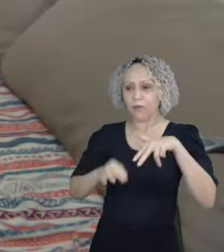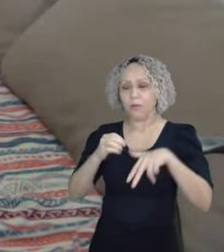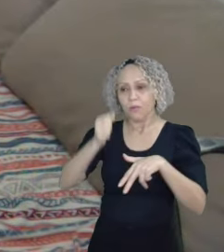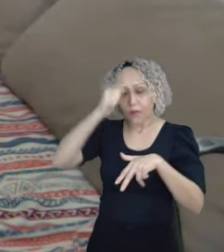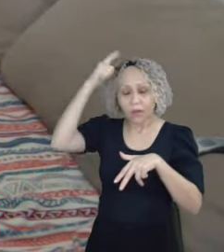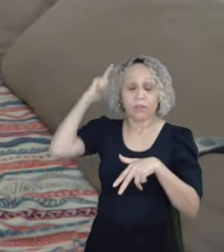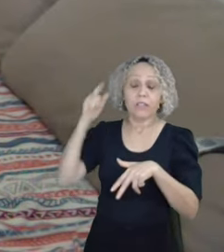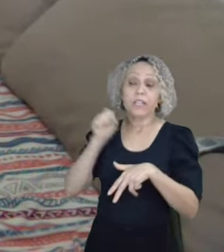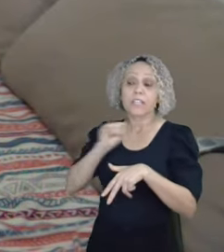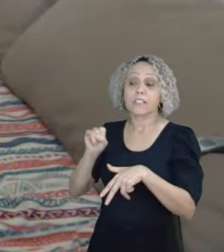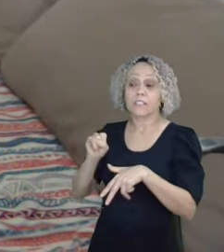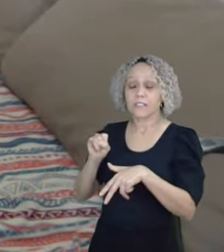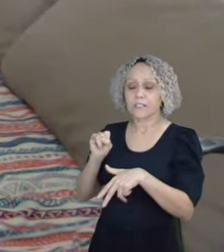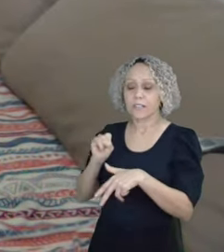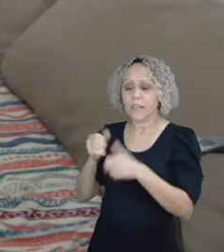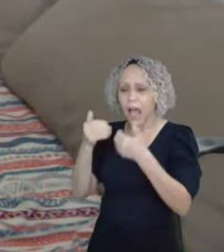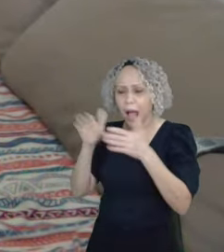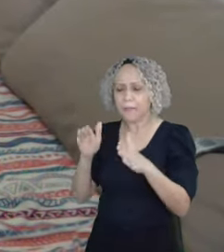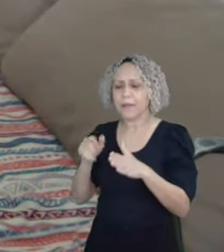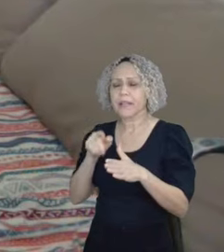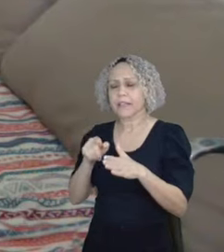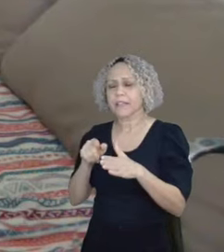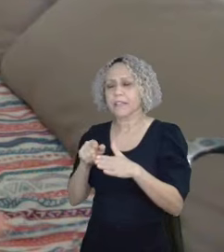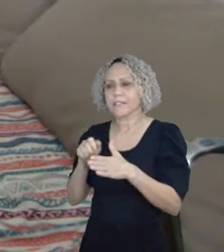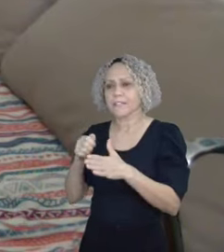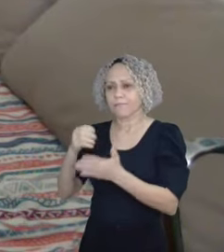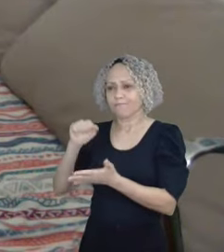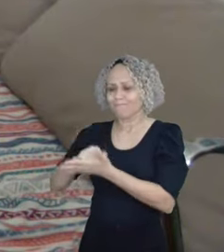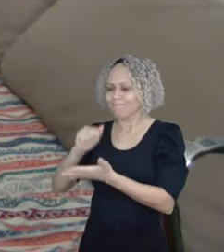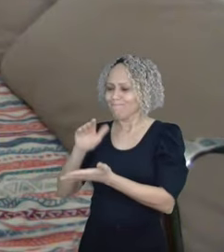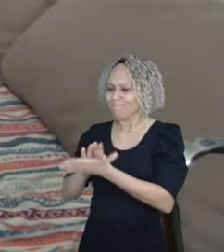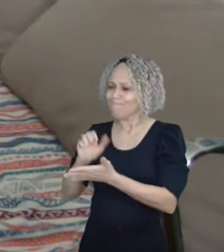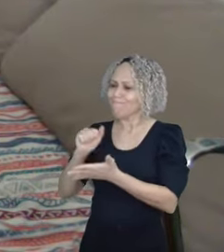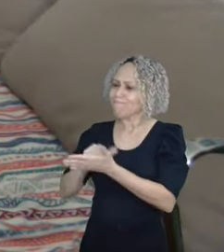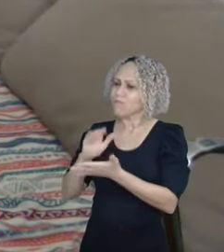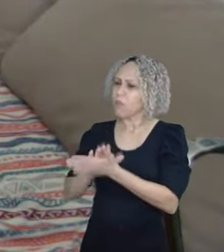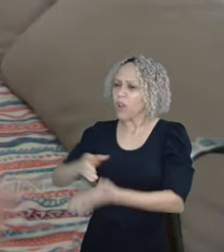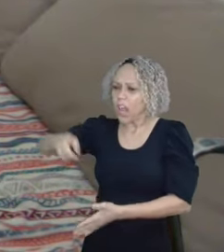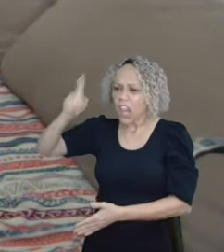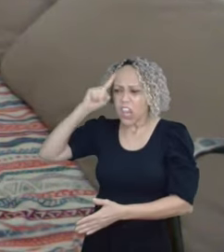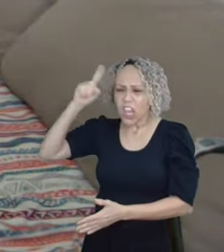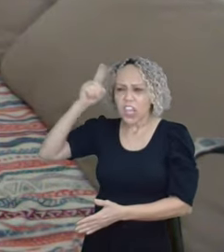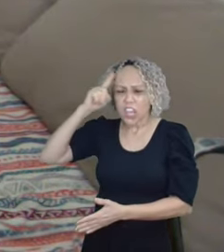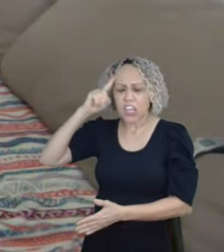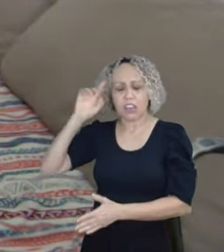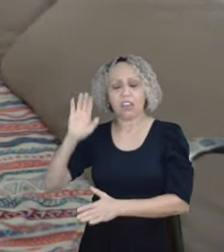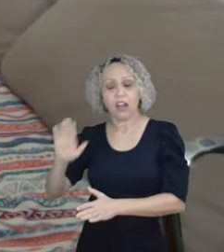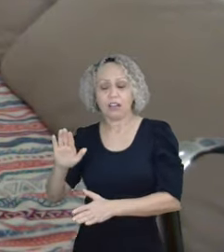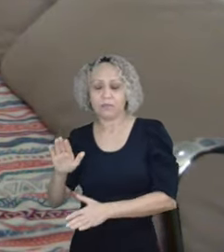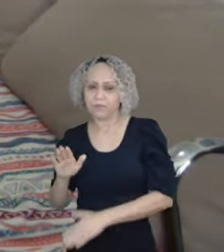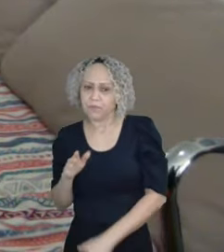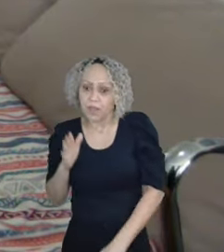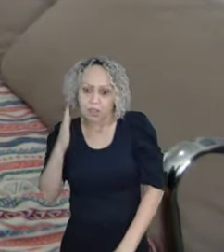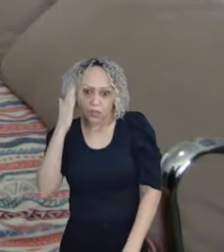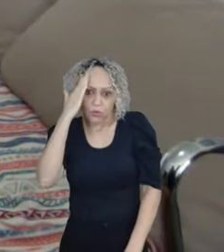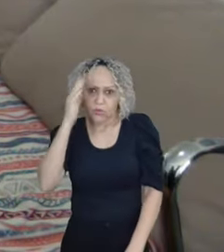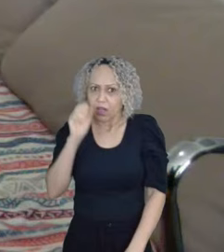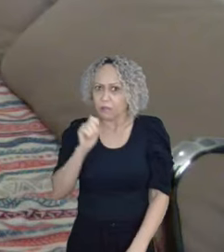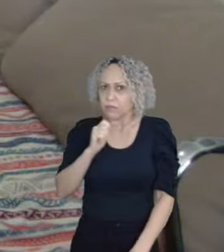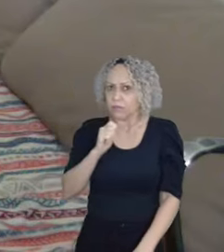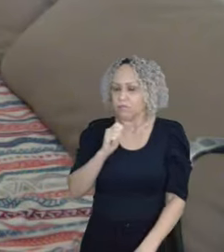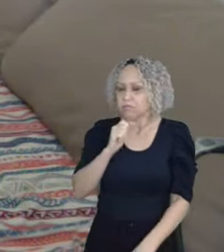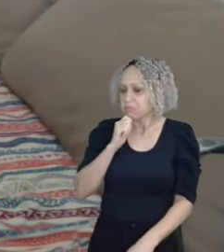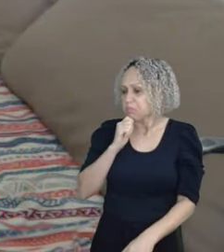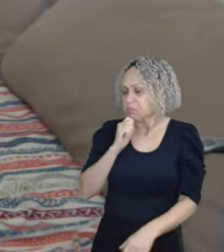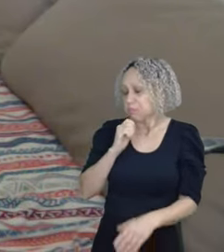do Musk até agora parece que ainda não cumpriu, ou pelo menos a gente não sabe se ele cumpriu, já que a plataforma dele não é muito transparente com